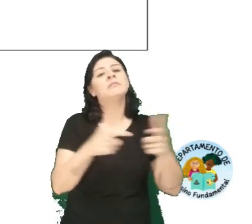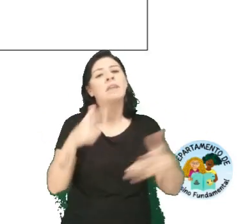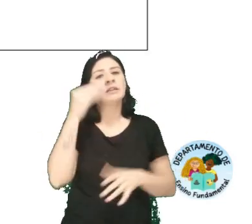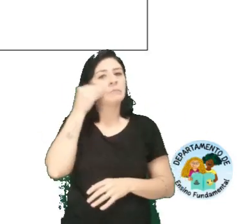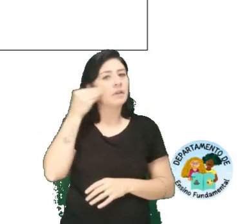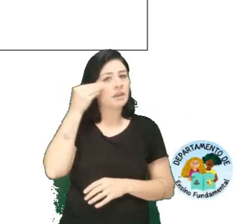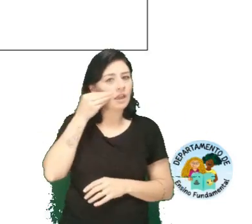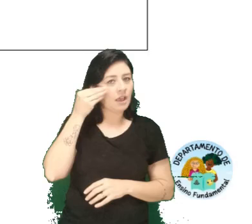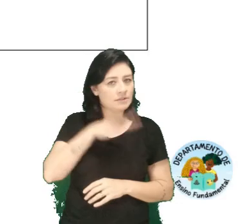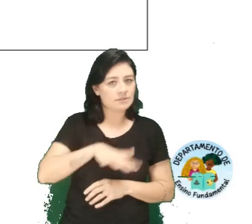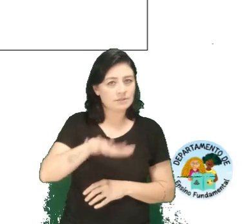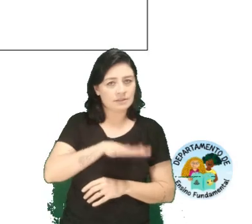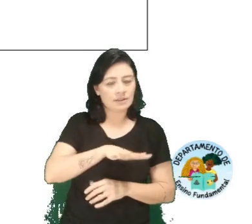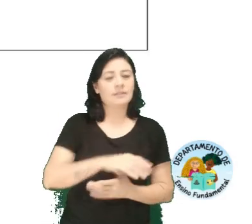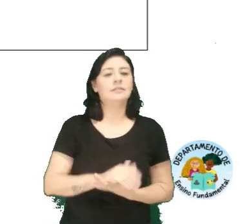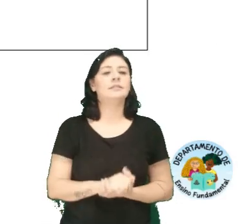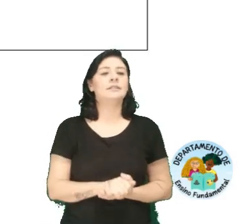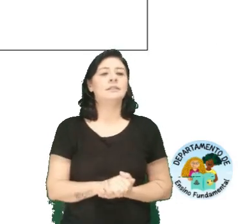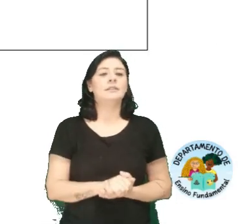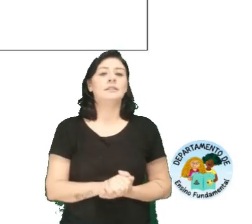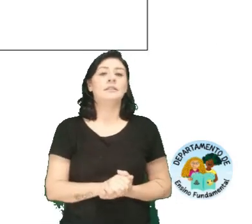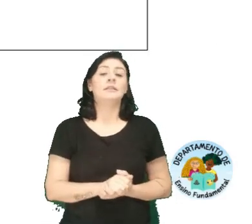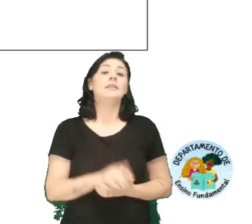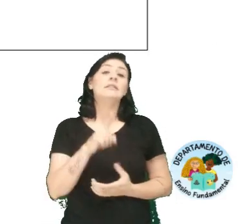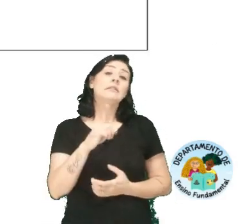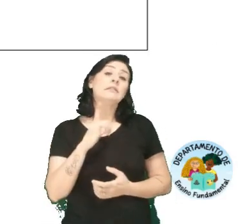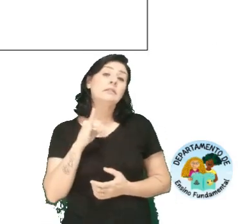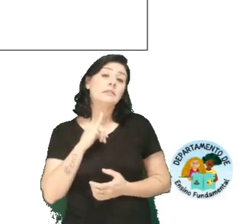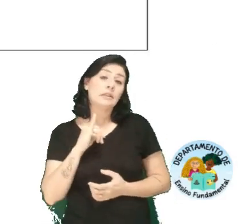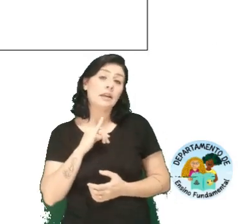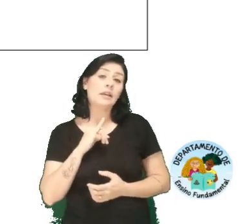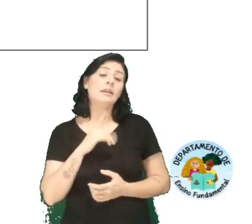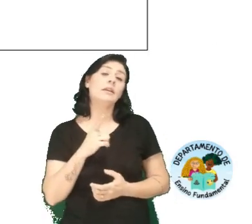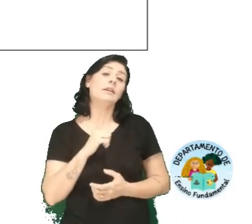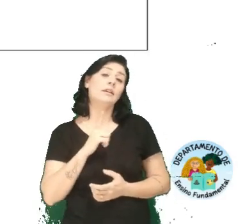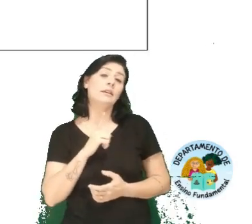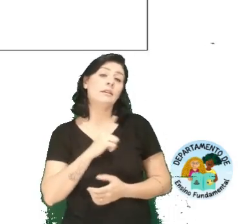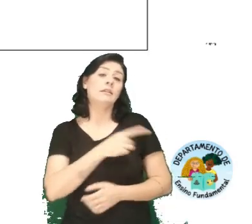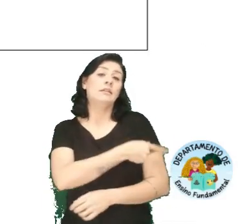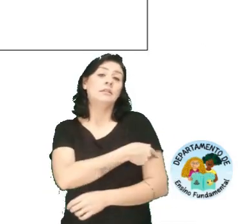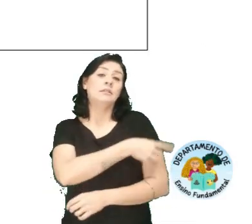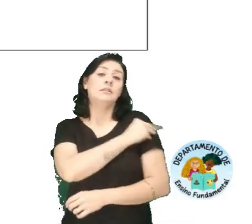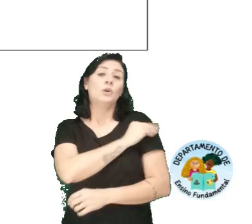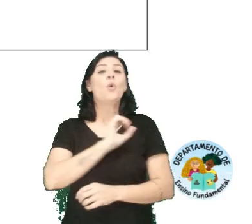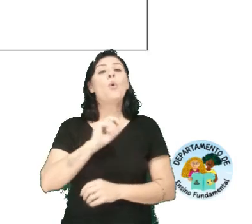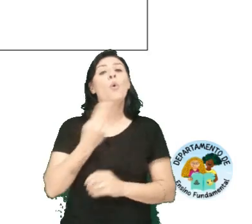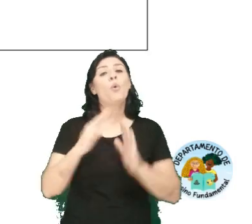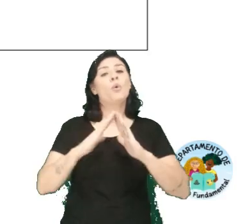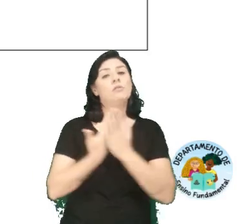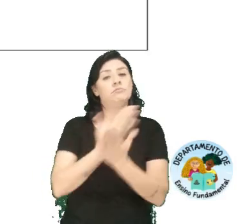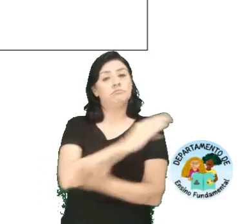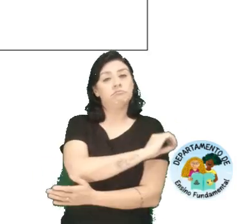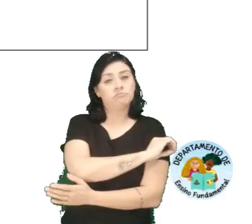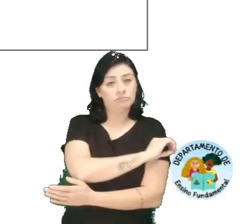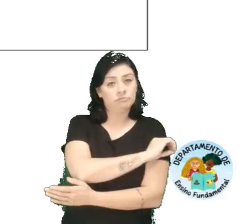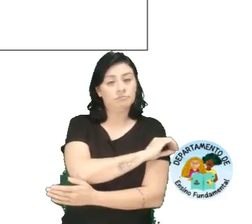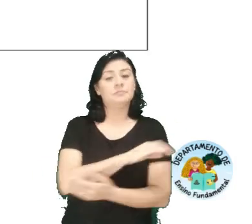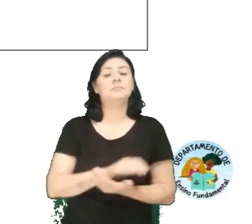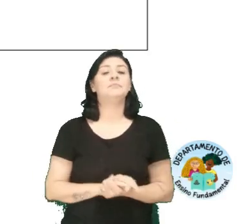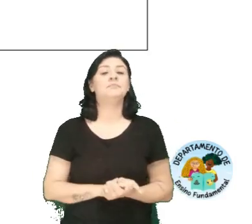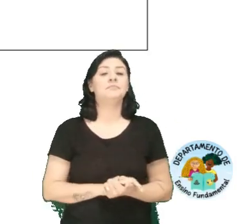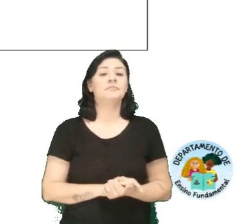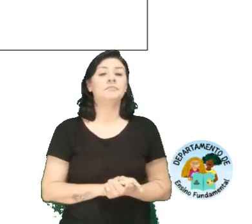experiências. Aqui é para você se você estiver usando no ensino fundamental ou educação infantil. O vídeo